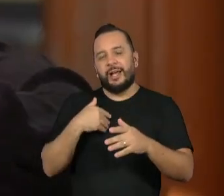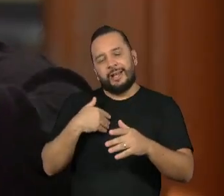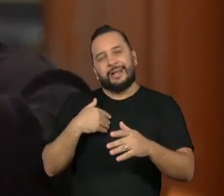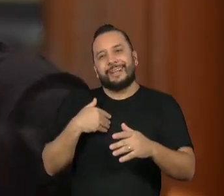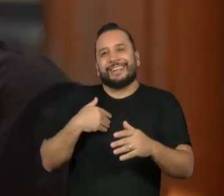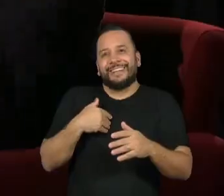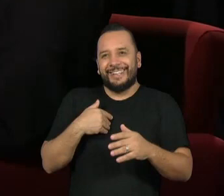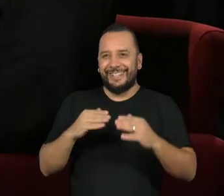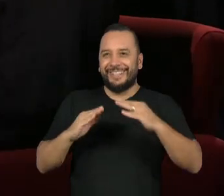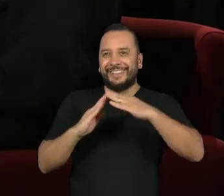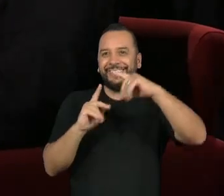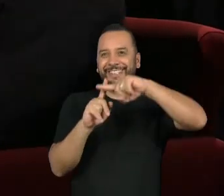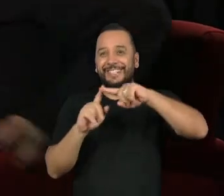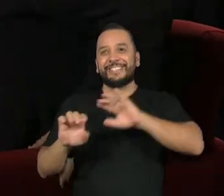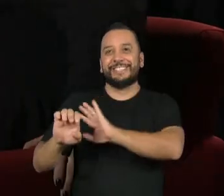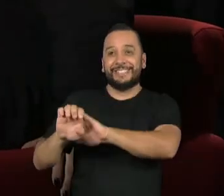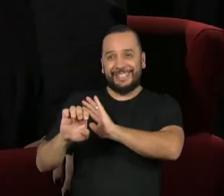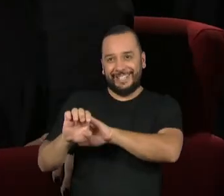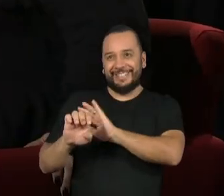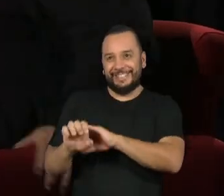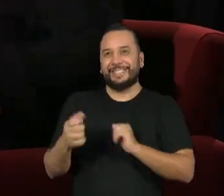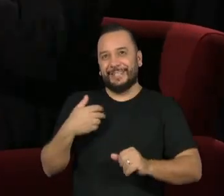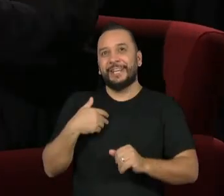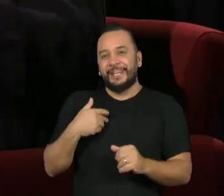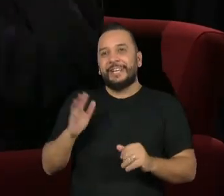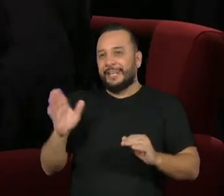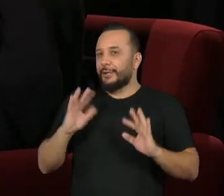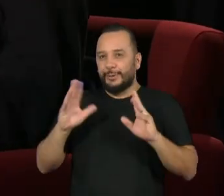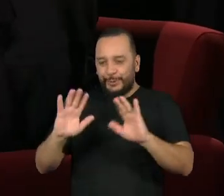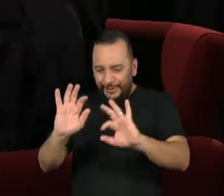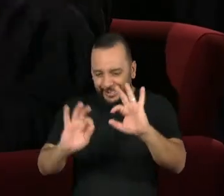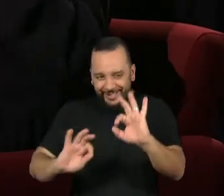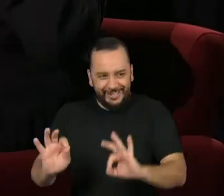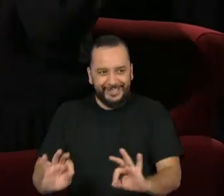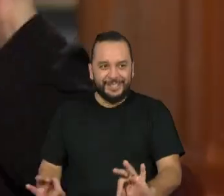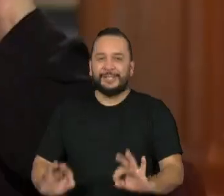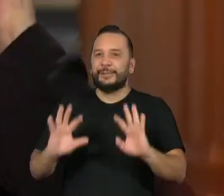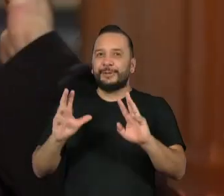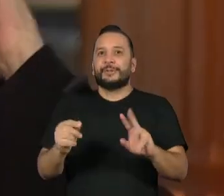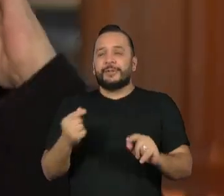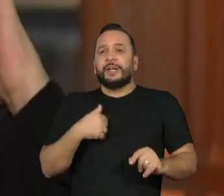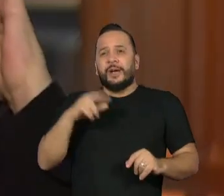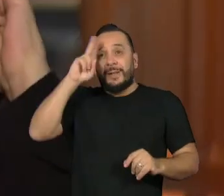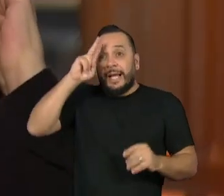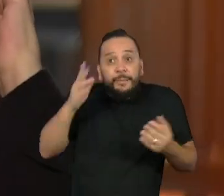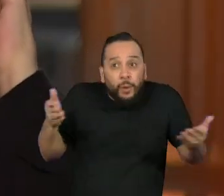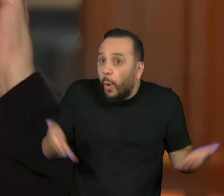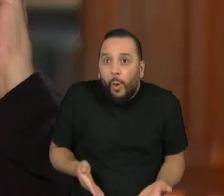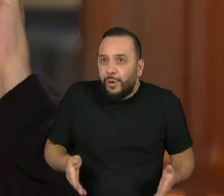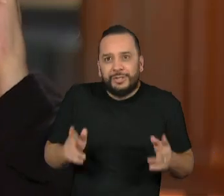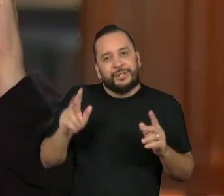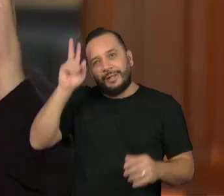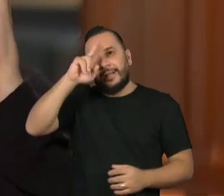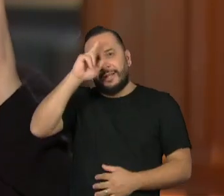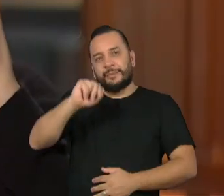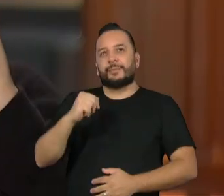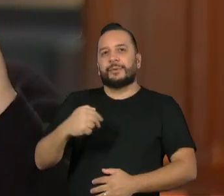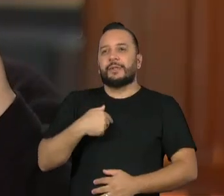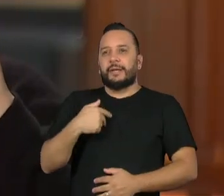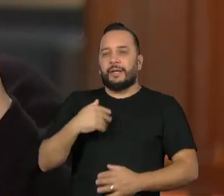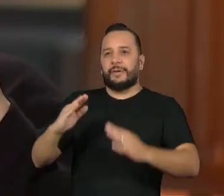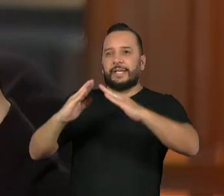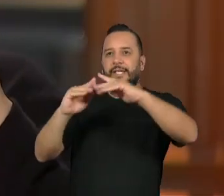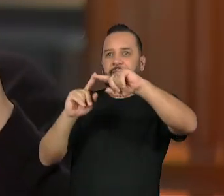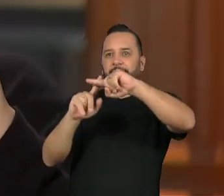dominicanos eu pequenininha roupa padrinho tudo tal aí eu me lembro então eu lembro como se fosse hoje eu entrando na